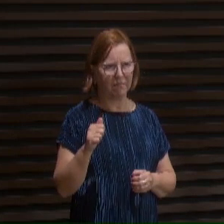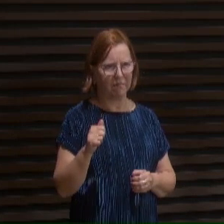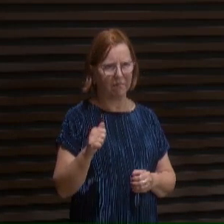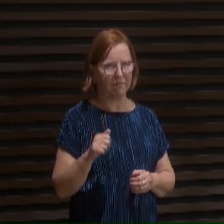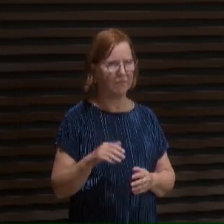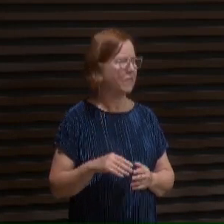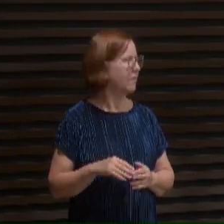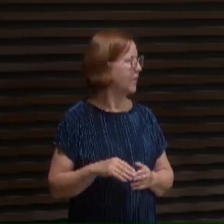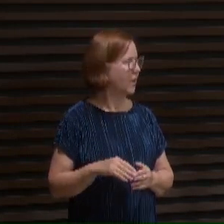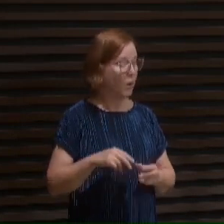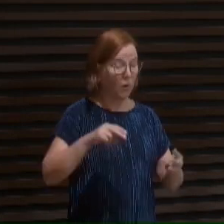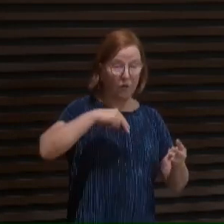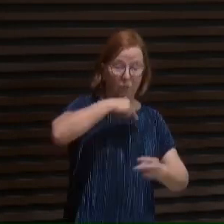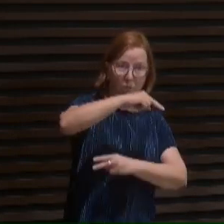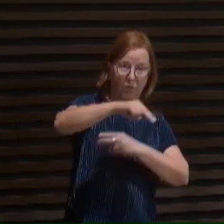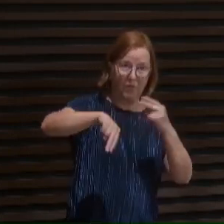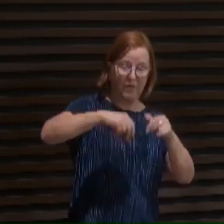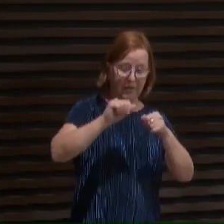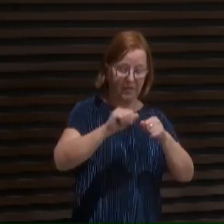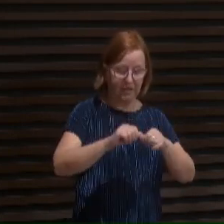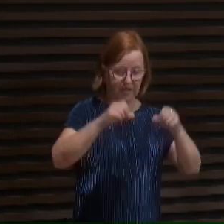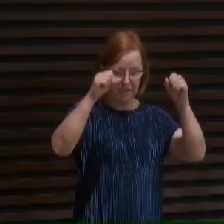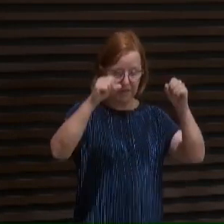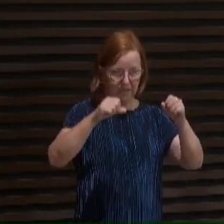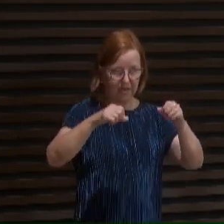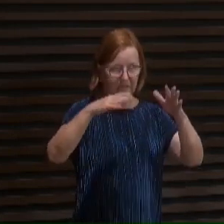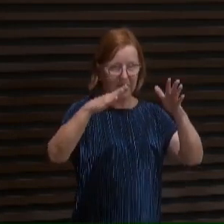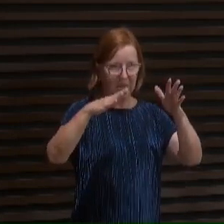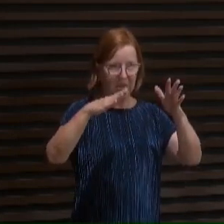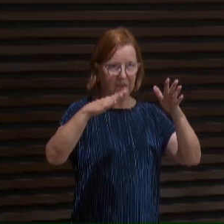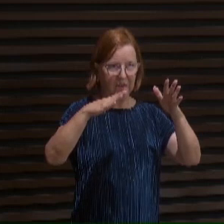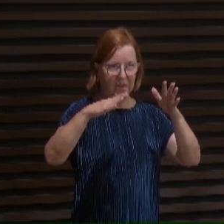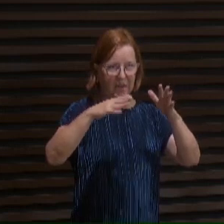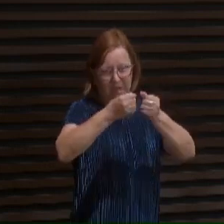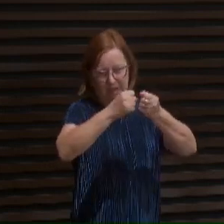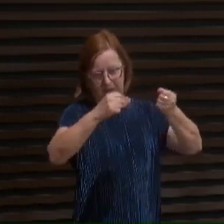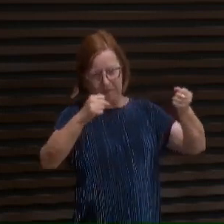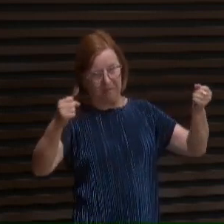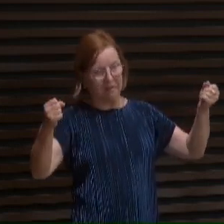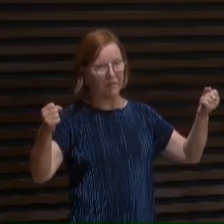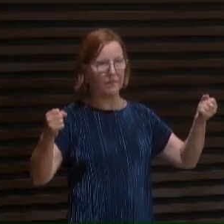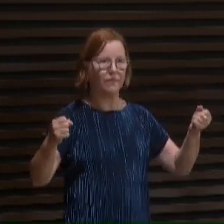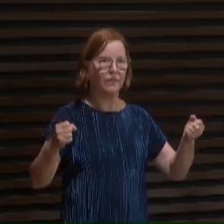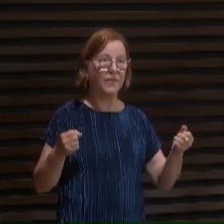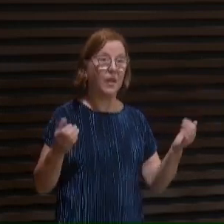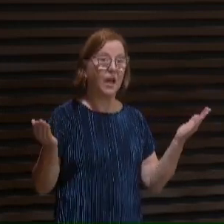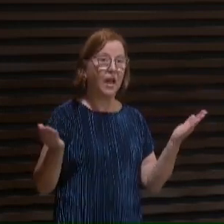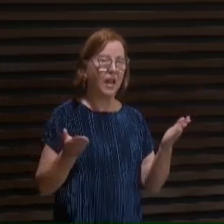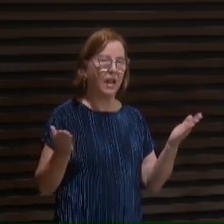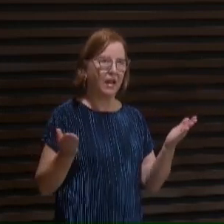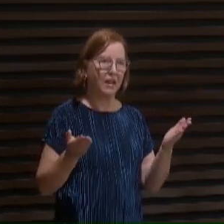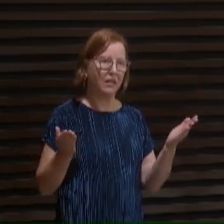que o universo foi criado num modo expansionista, está em expansão, e agora o Webb